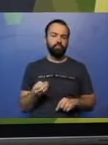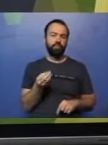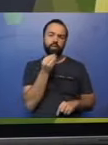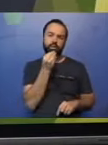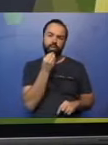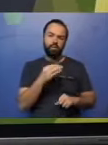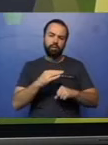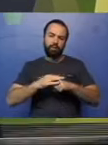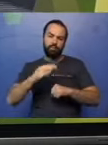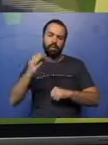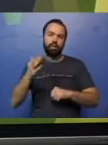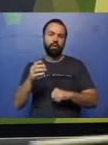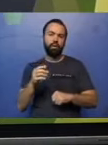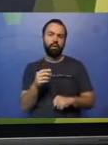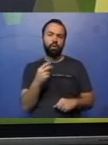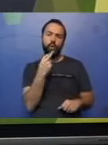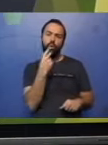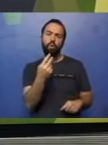se obter?